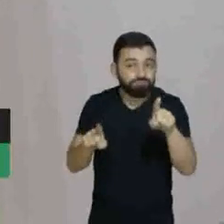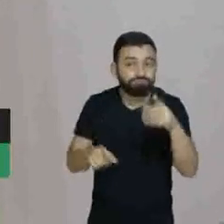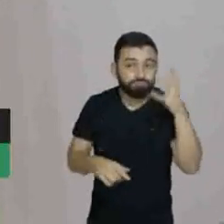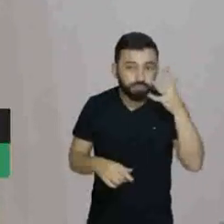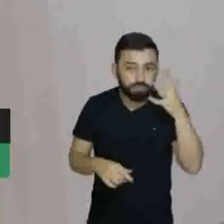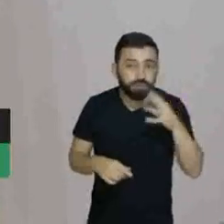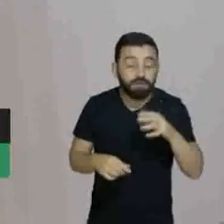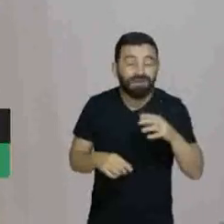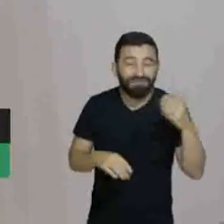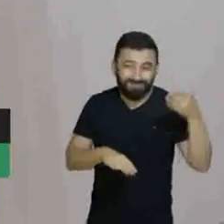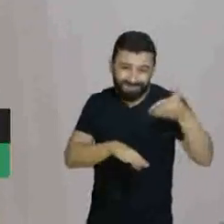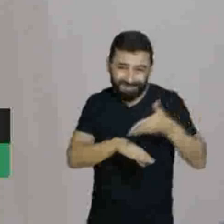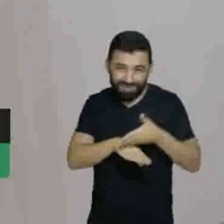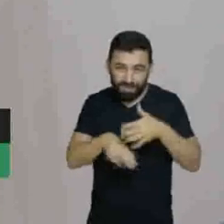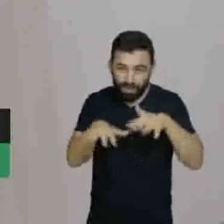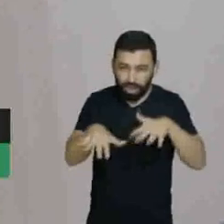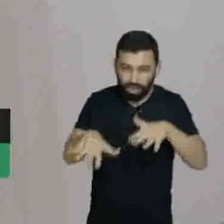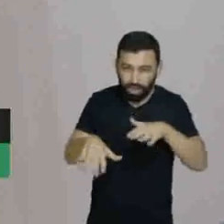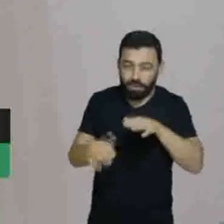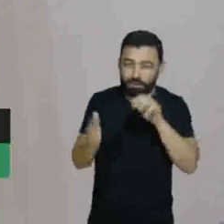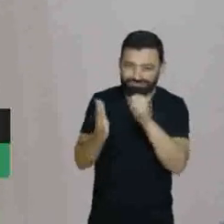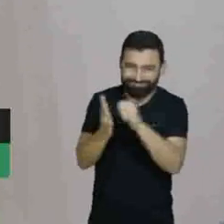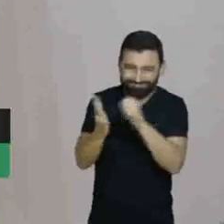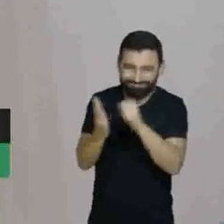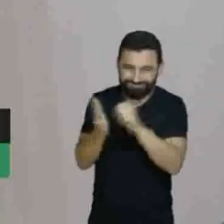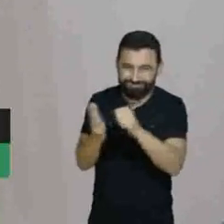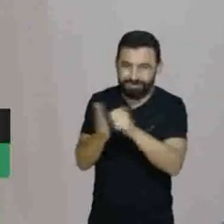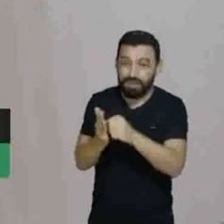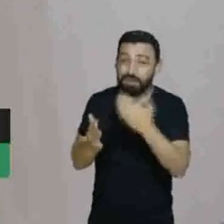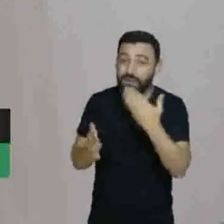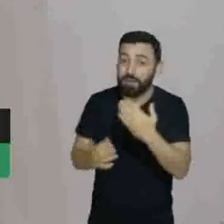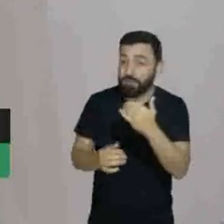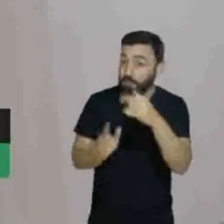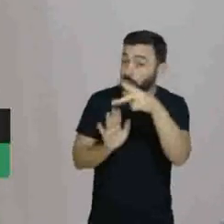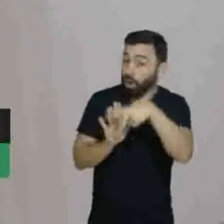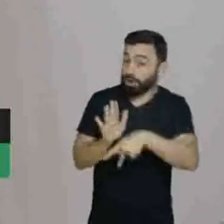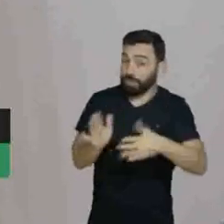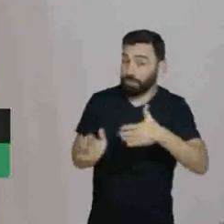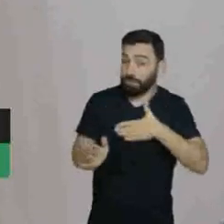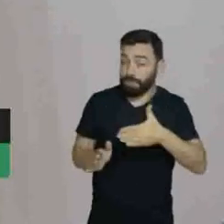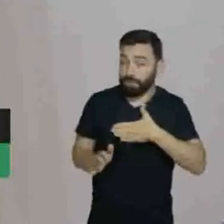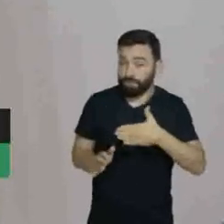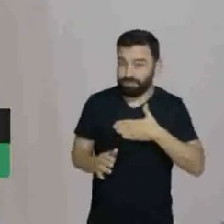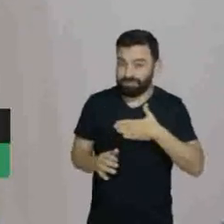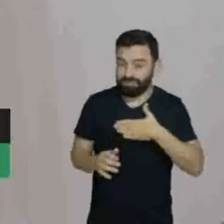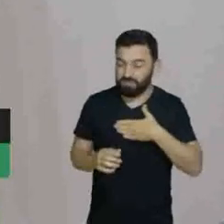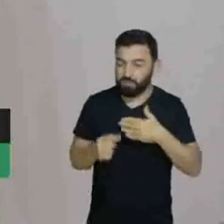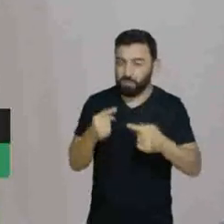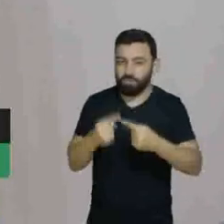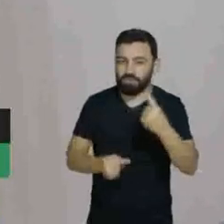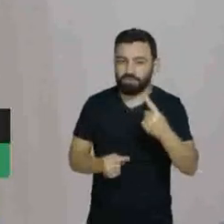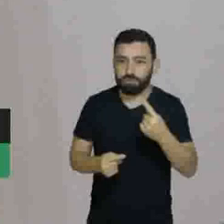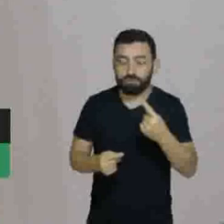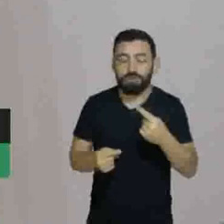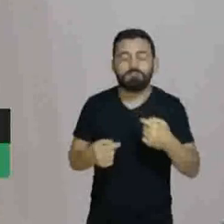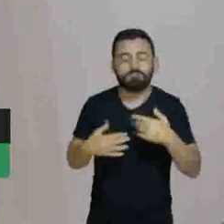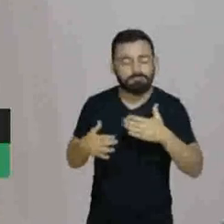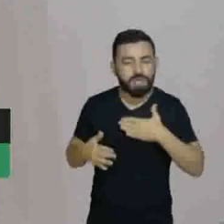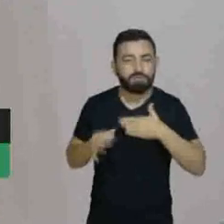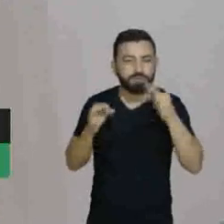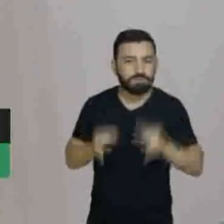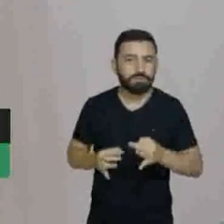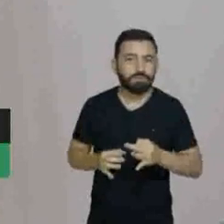vier bater nas portas dos gabinetes dos senhores para dizer que esse projeto da deputada Ana é descabido. Não é descabido. Tem provas